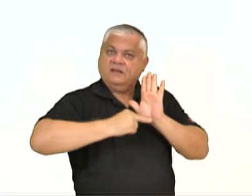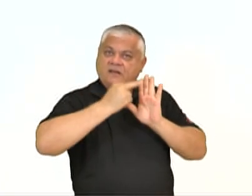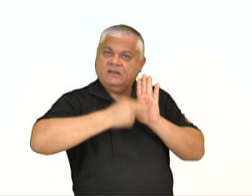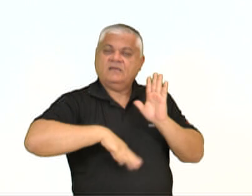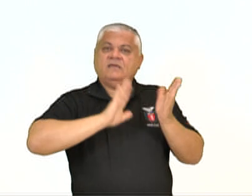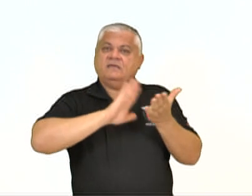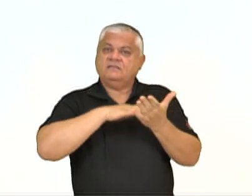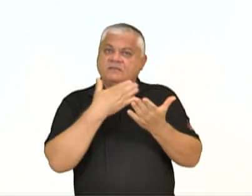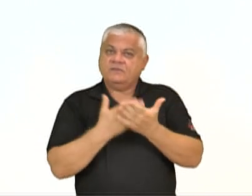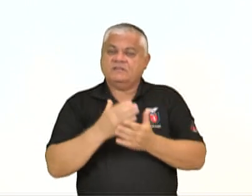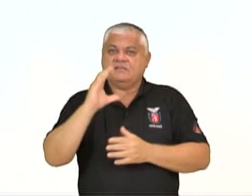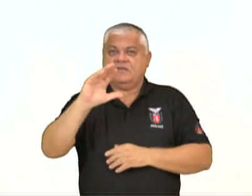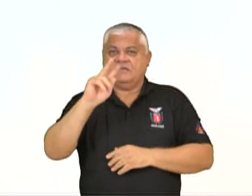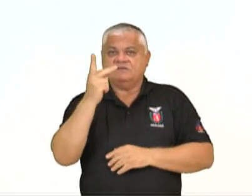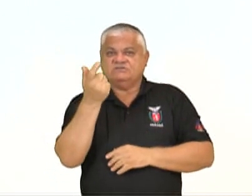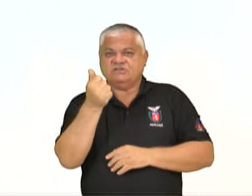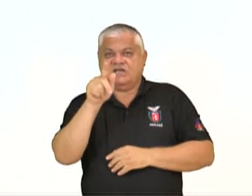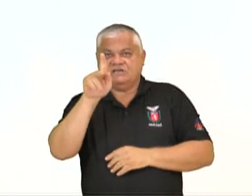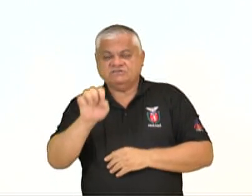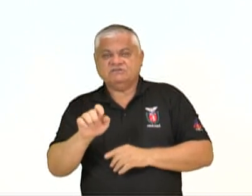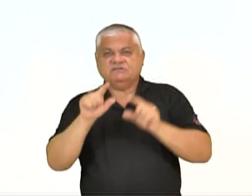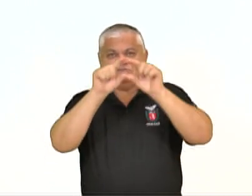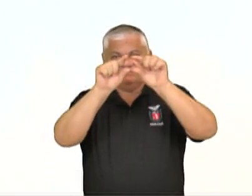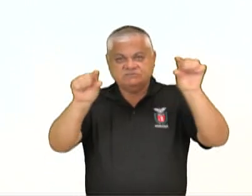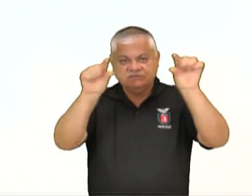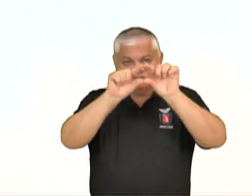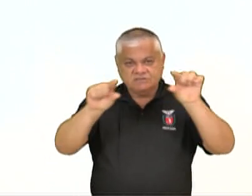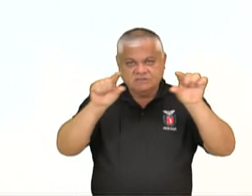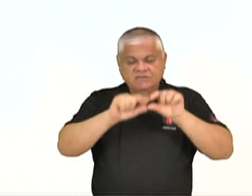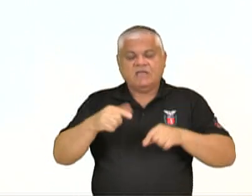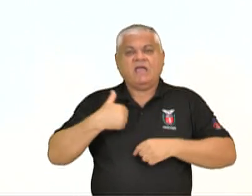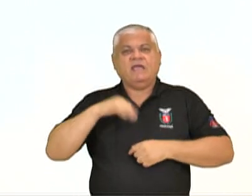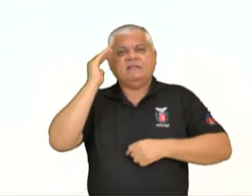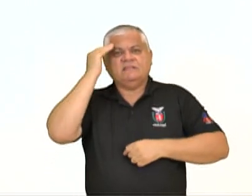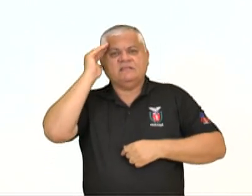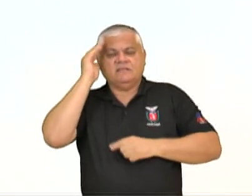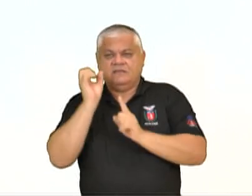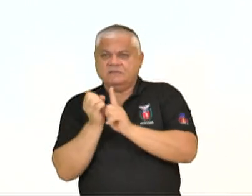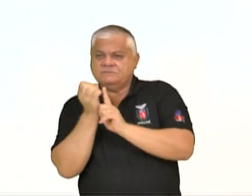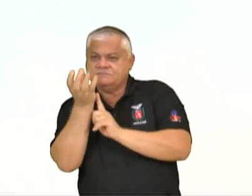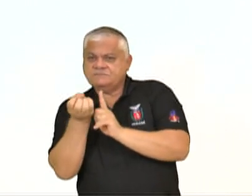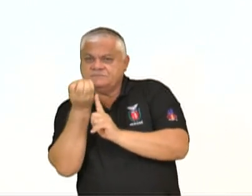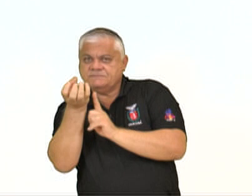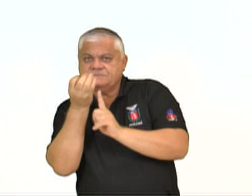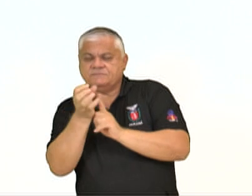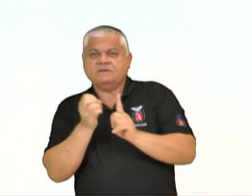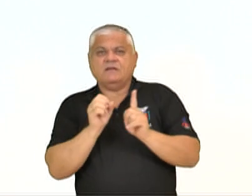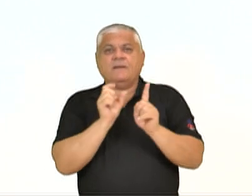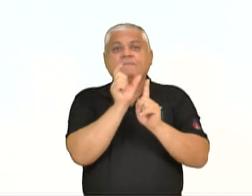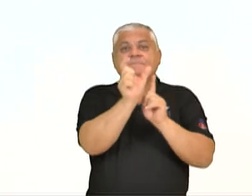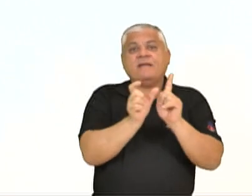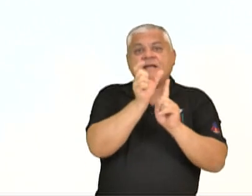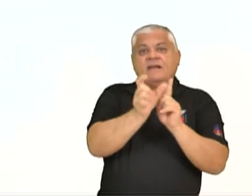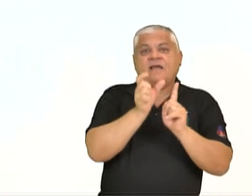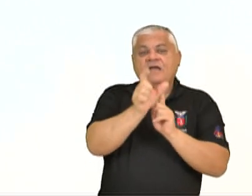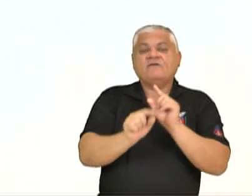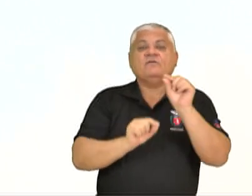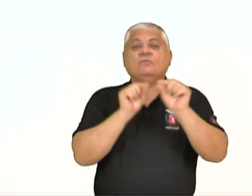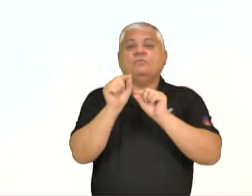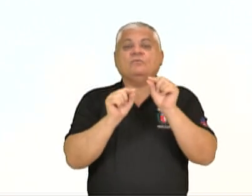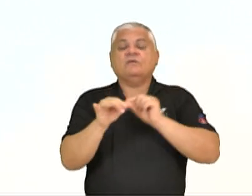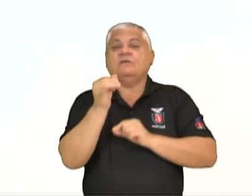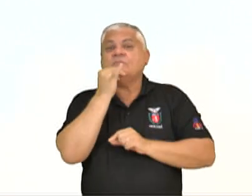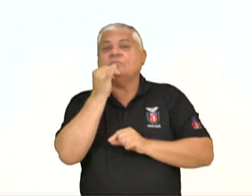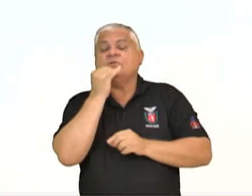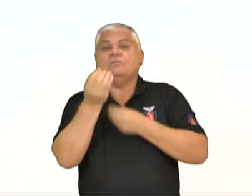interpretar charge e tirinha, diferenciar linguagem verbal e não verbal e reconhecer o efeito de sentido decorrente do